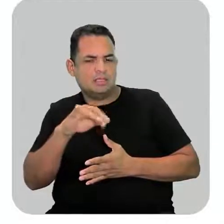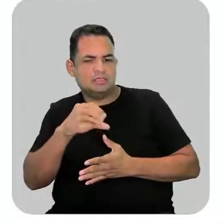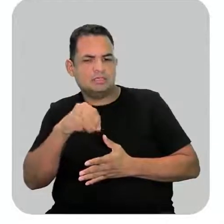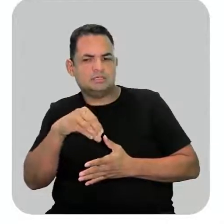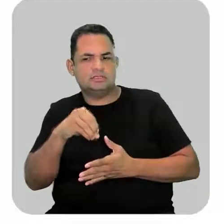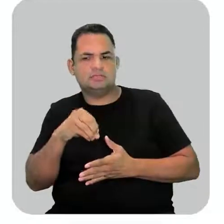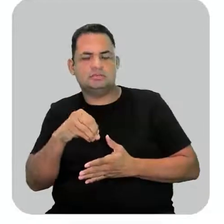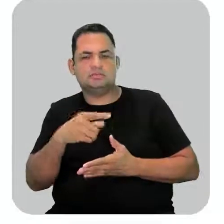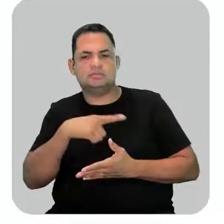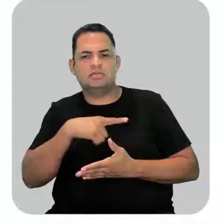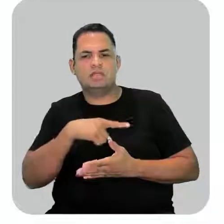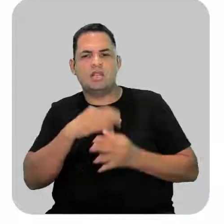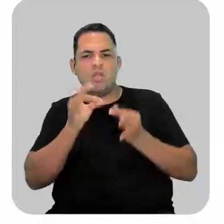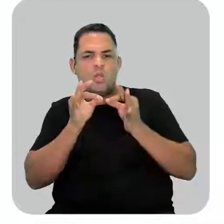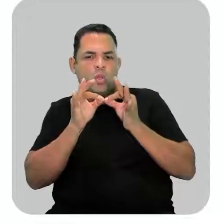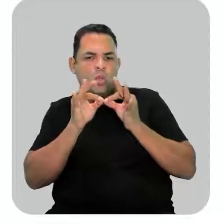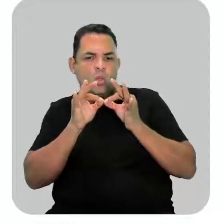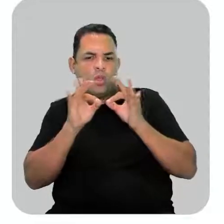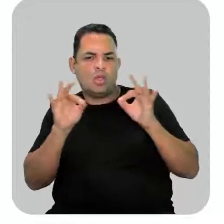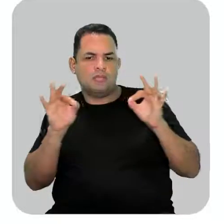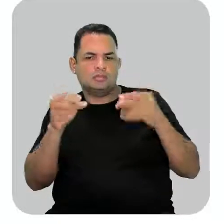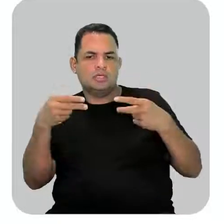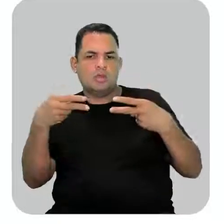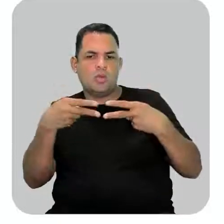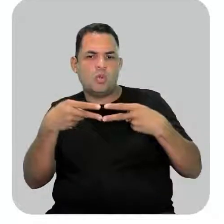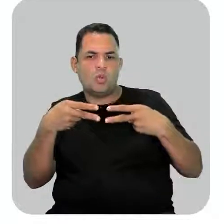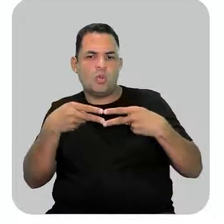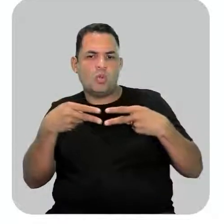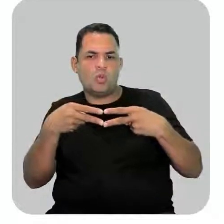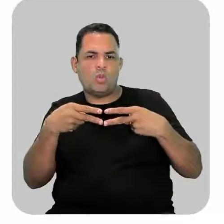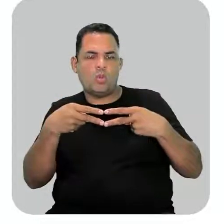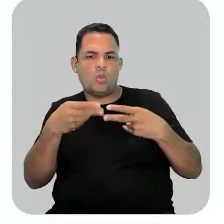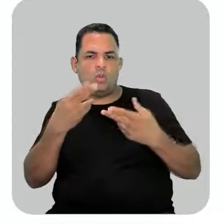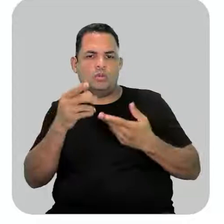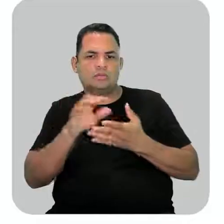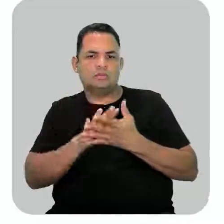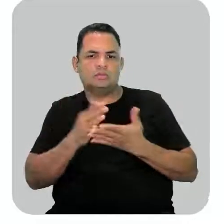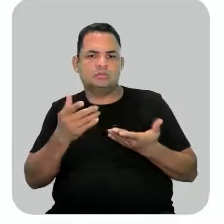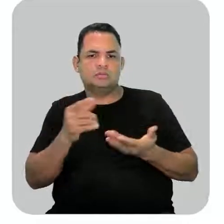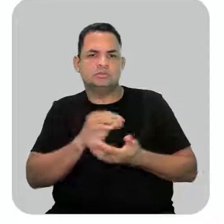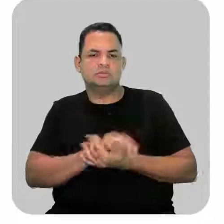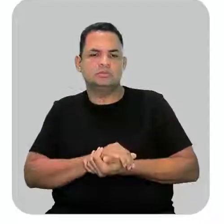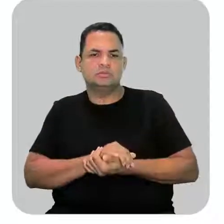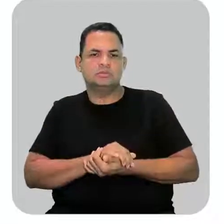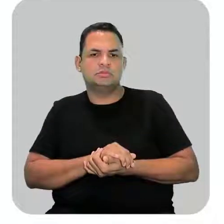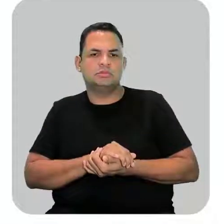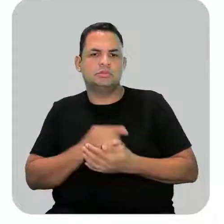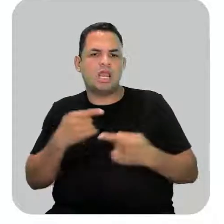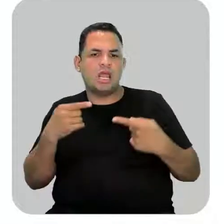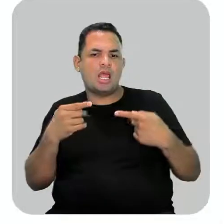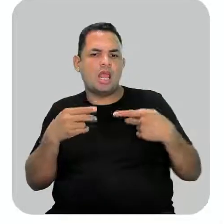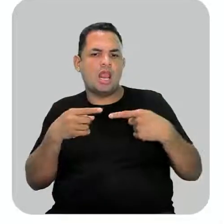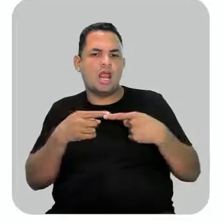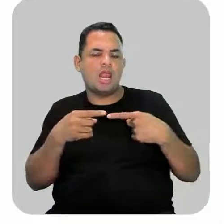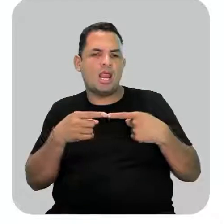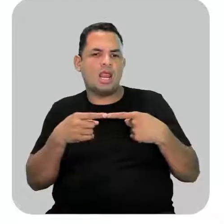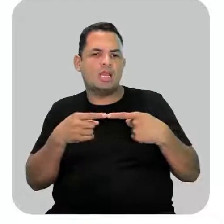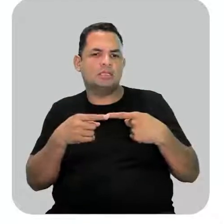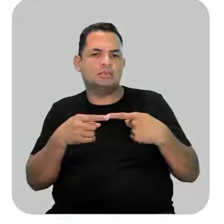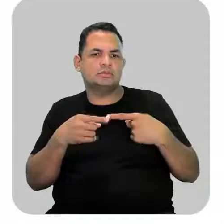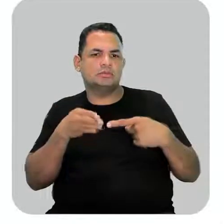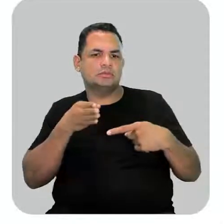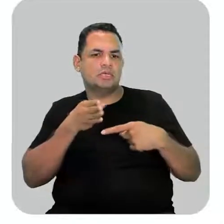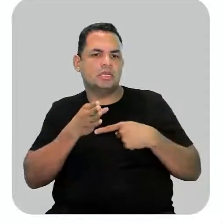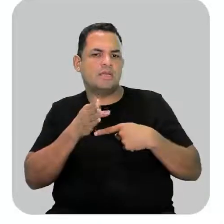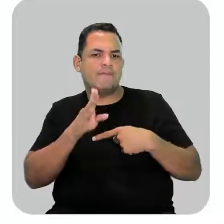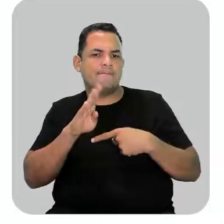do benzeno as ligações duplas. Se a minha hidroxila está ligada diretamente ao benzeno, já